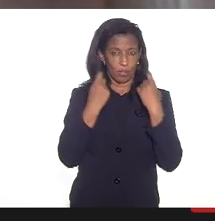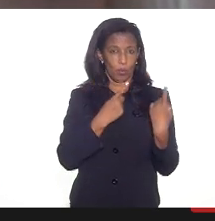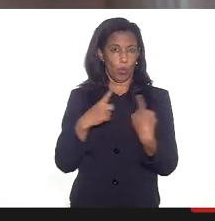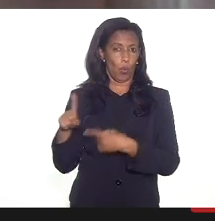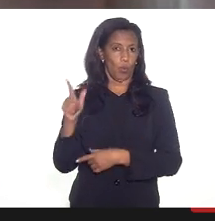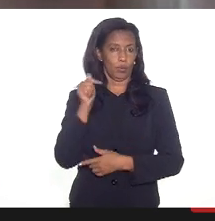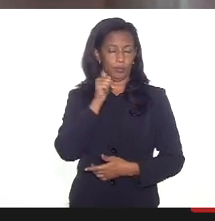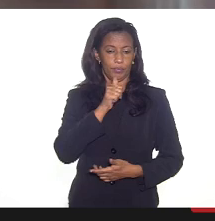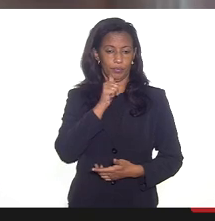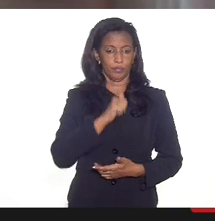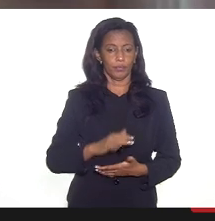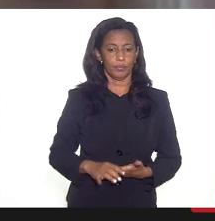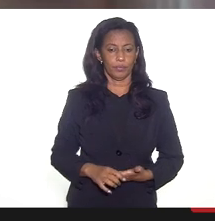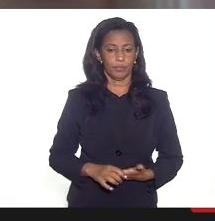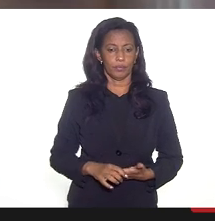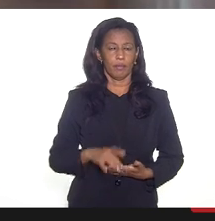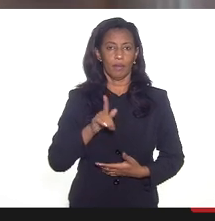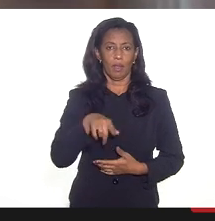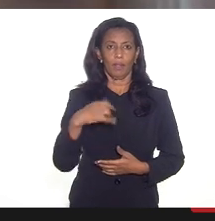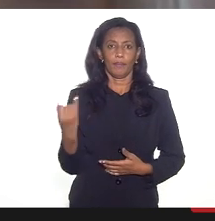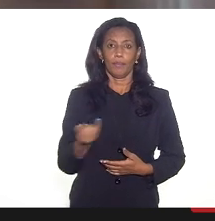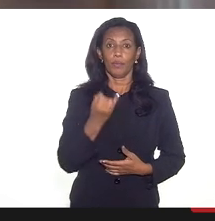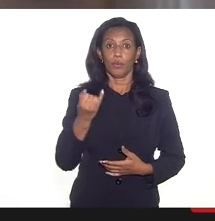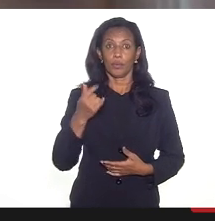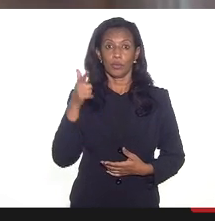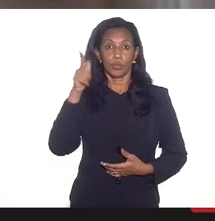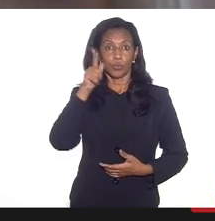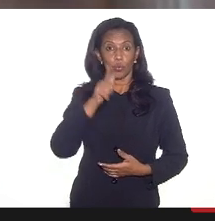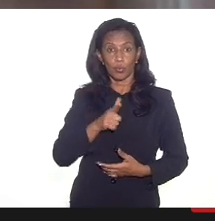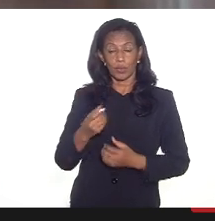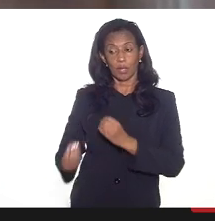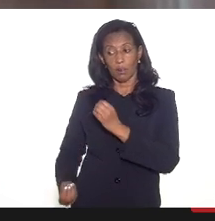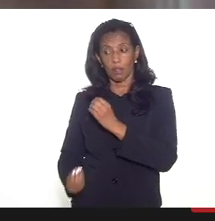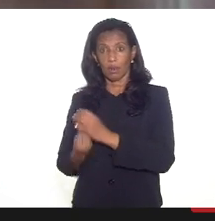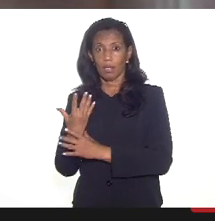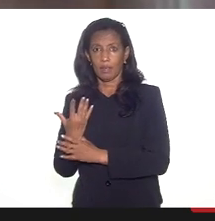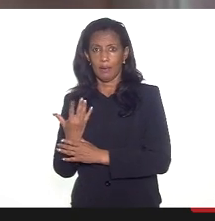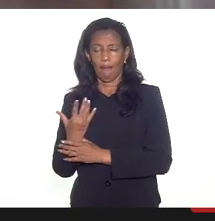mulher, e é muito importante que a gente consiga criar,